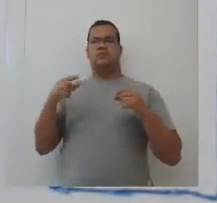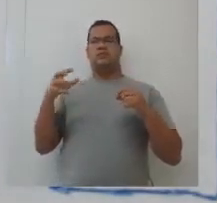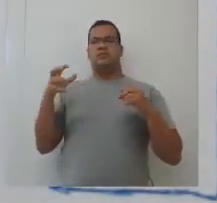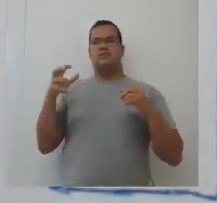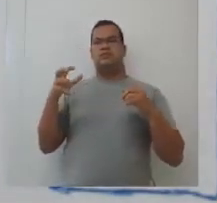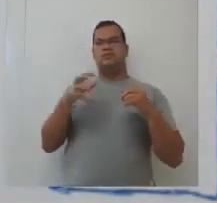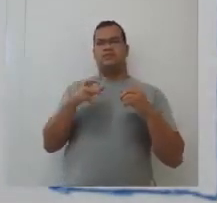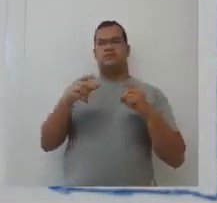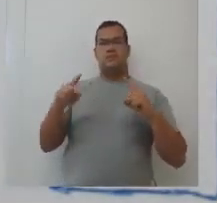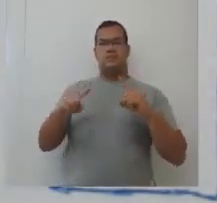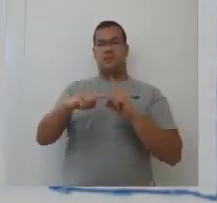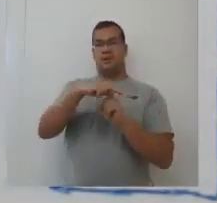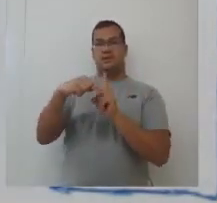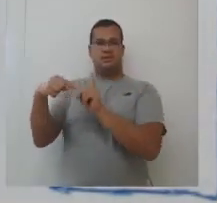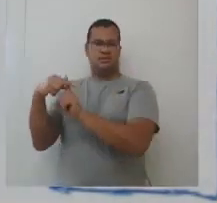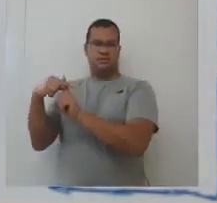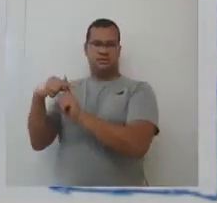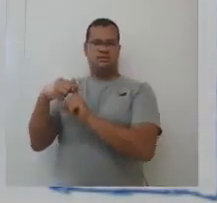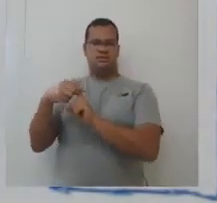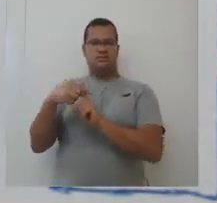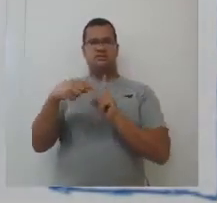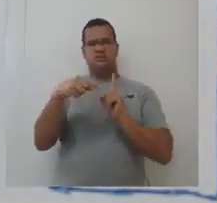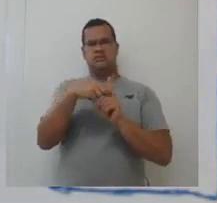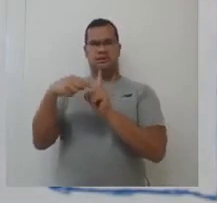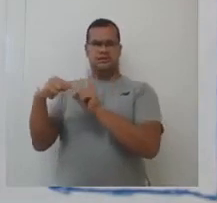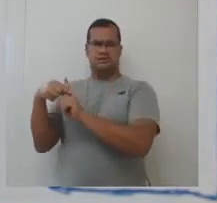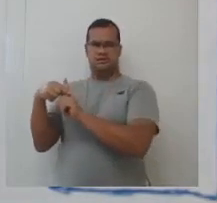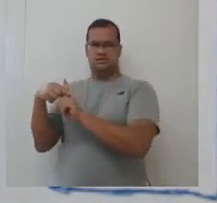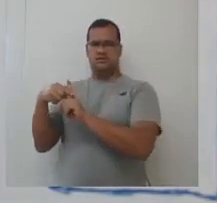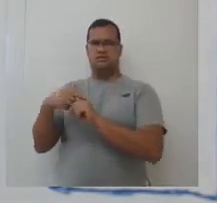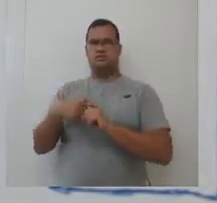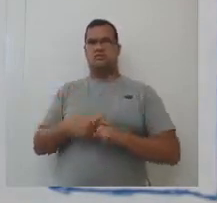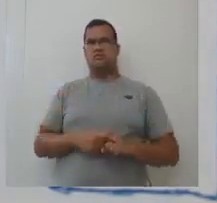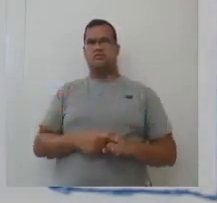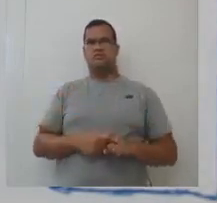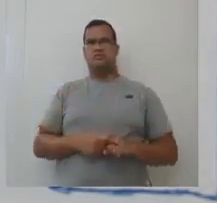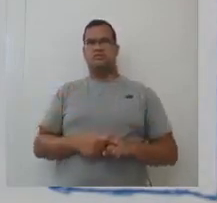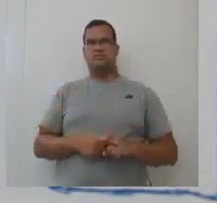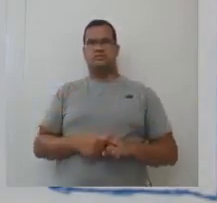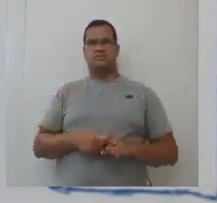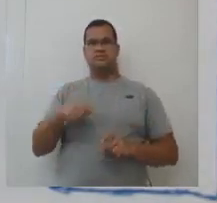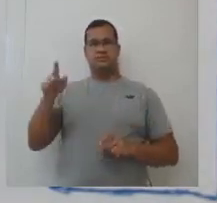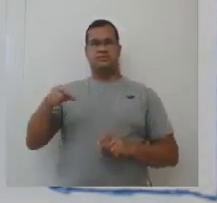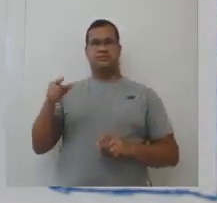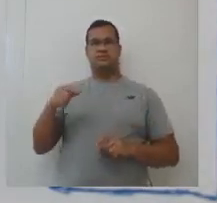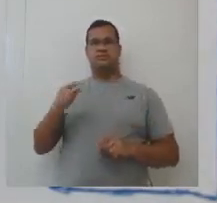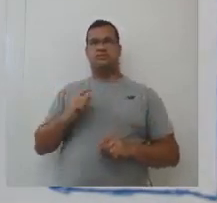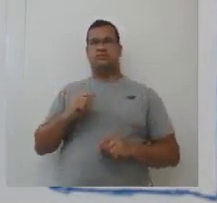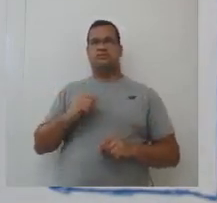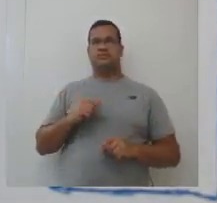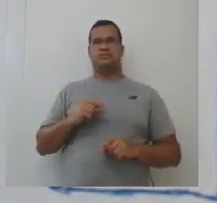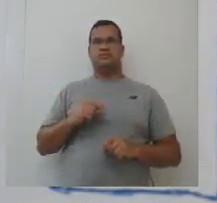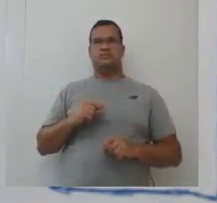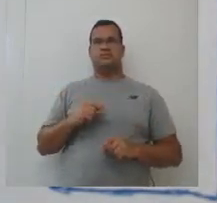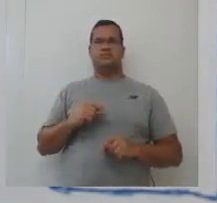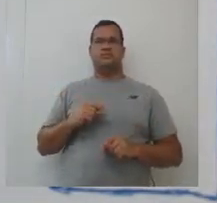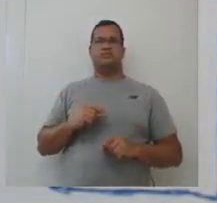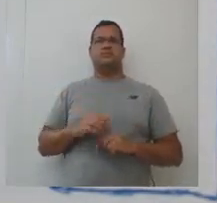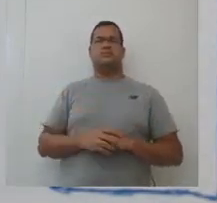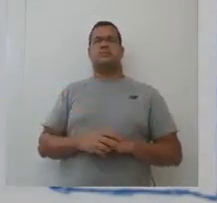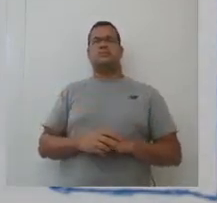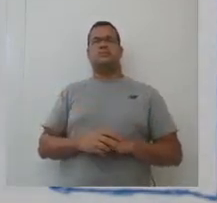mais e mais, as cargas têm sinais iguais. Então, surge aqui a ação de uma o